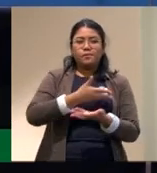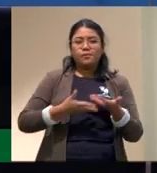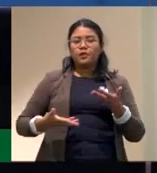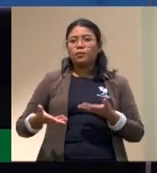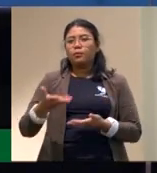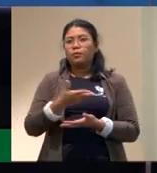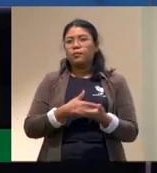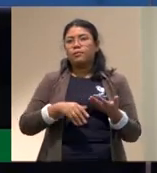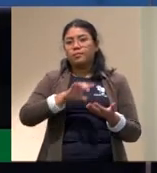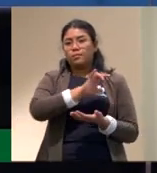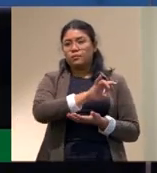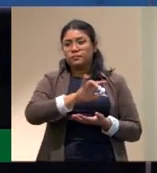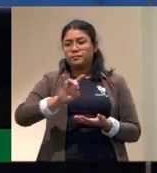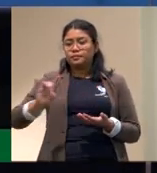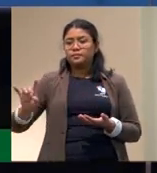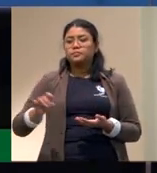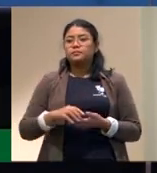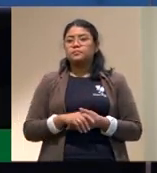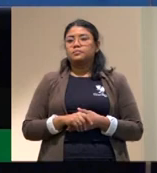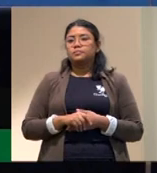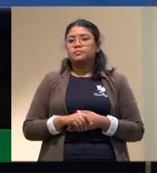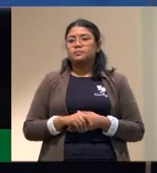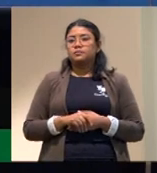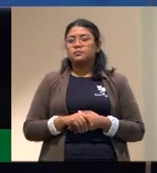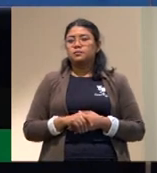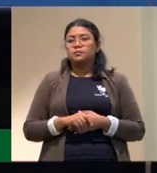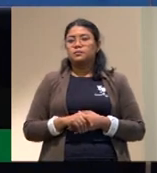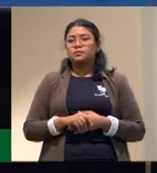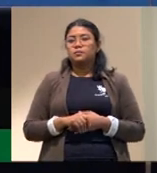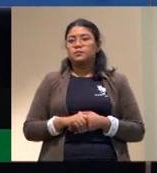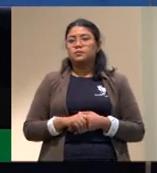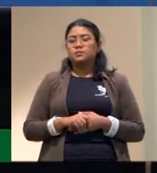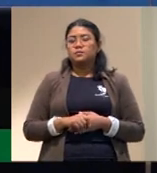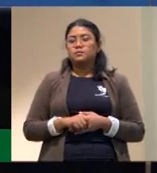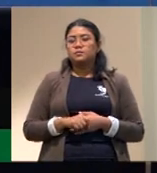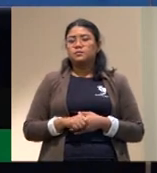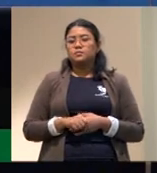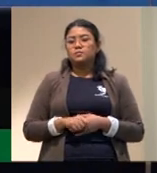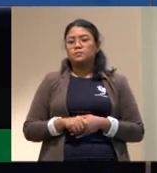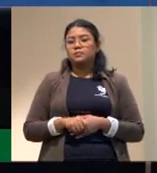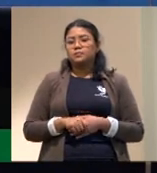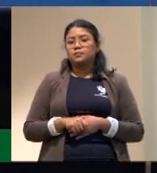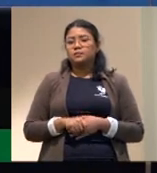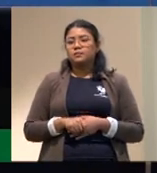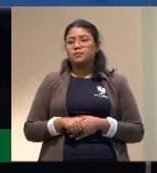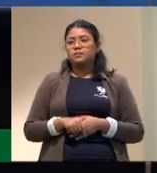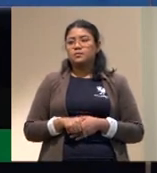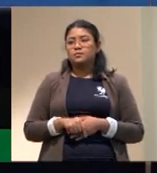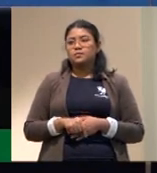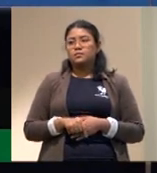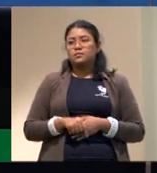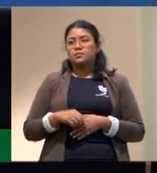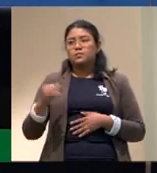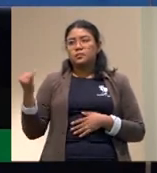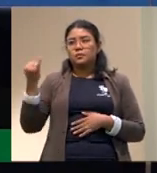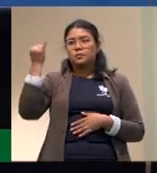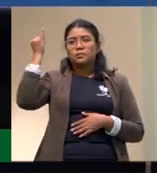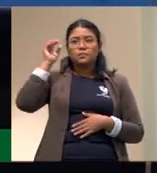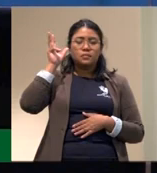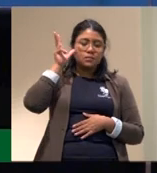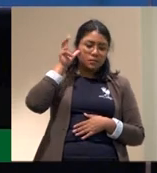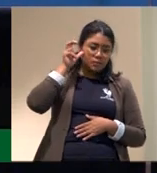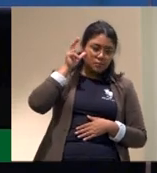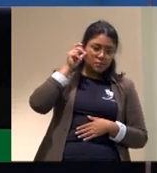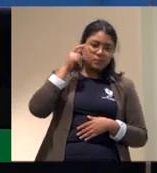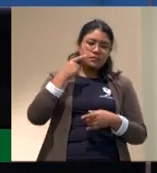né? Essa linguagem partilhada com as crianças evidencia essa importância da escuta,